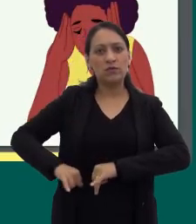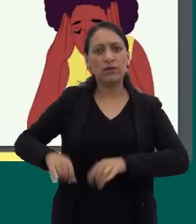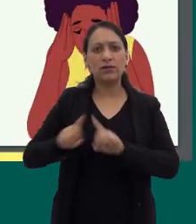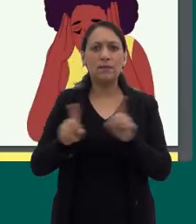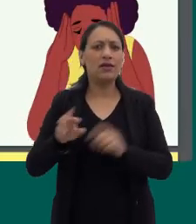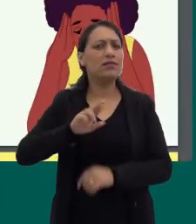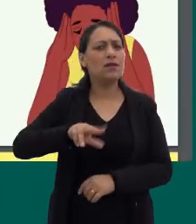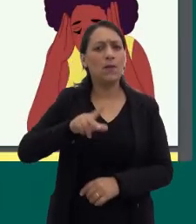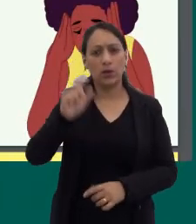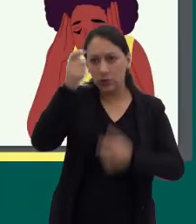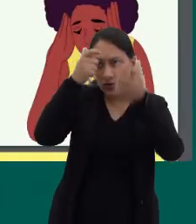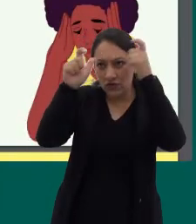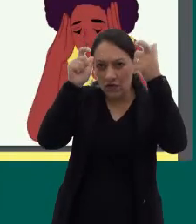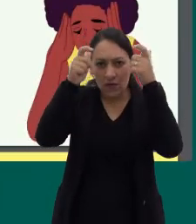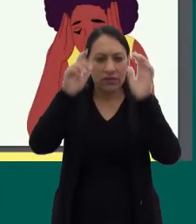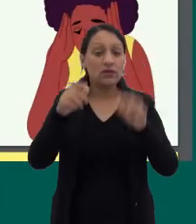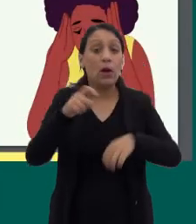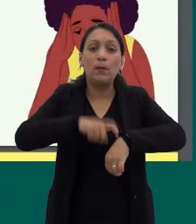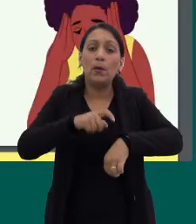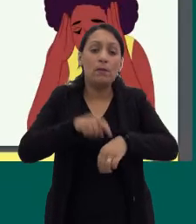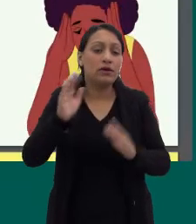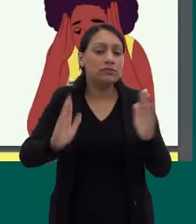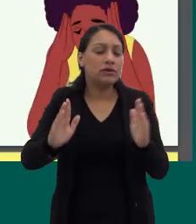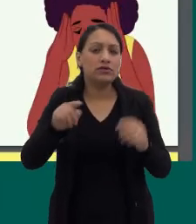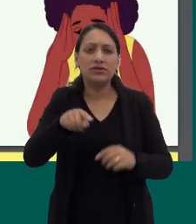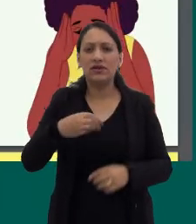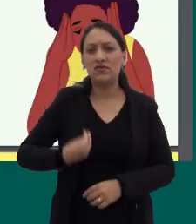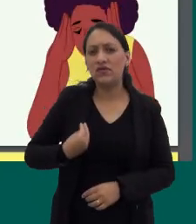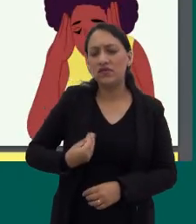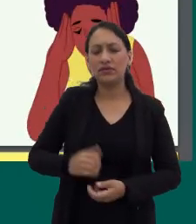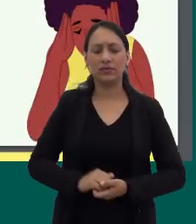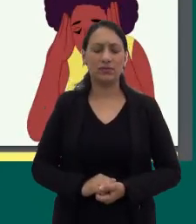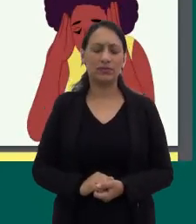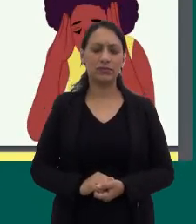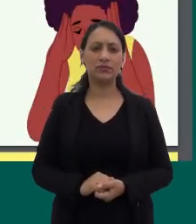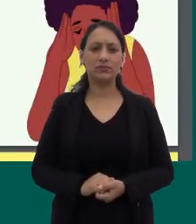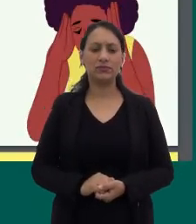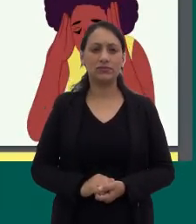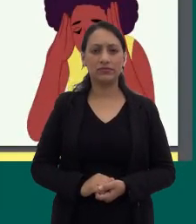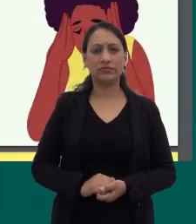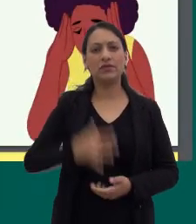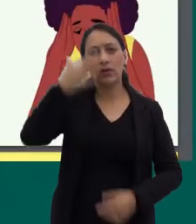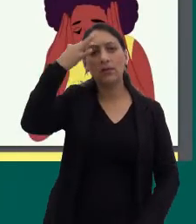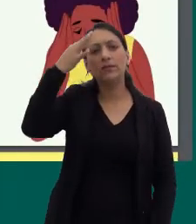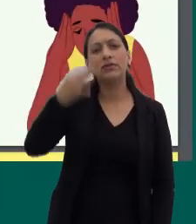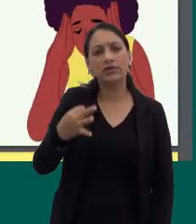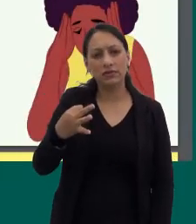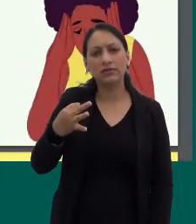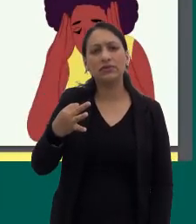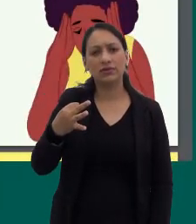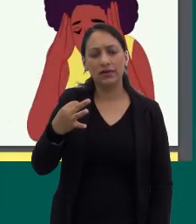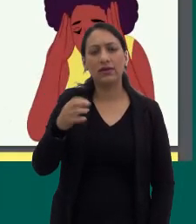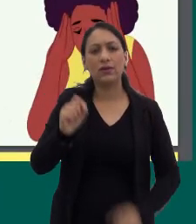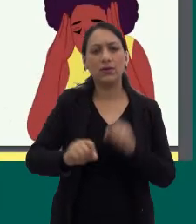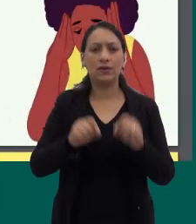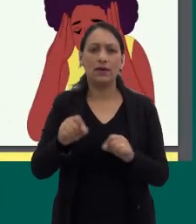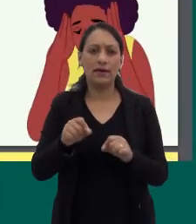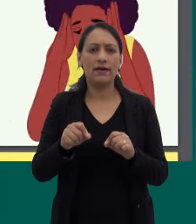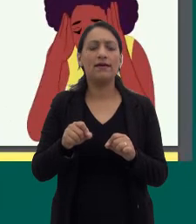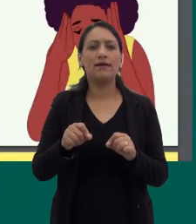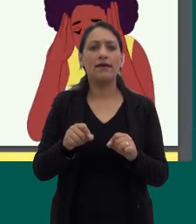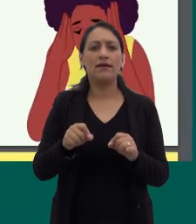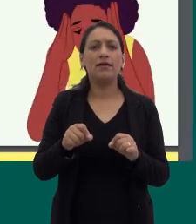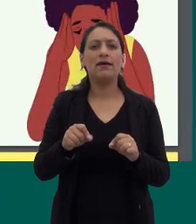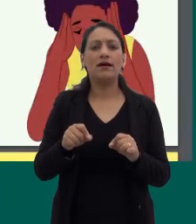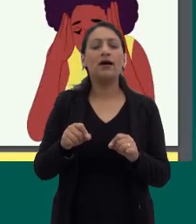está gerando sofrimento, então é importante a gente distinguir isso, né? E entender que a angústia, ela existe, que esse vazio, ele dói,